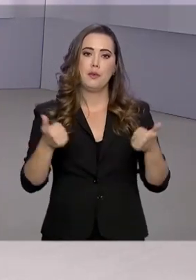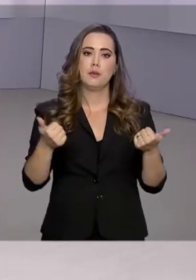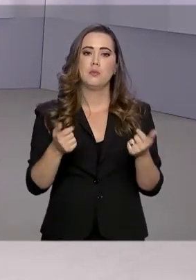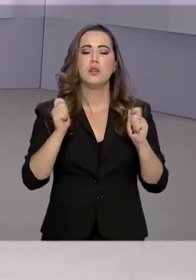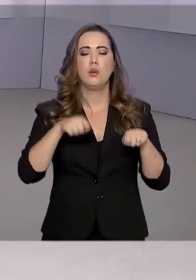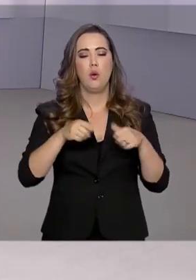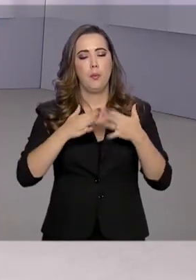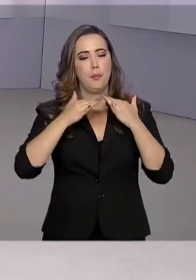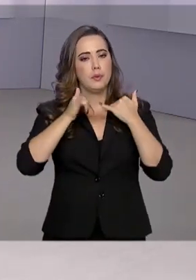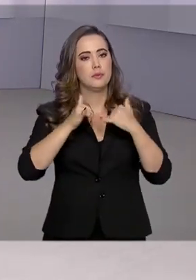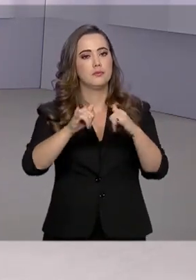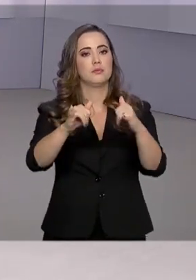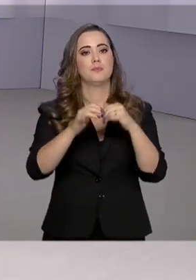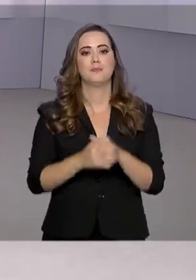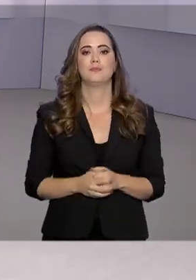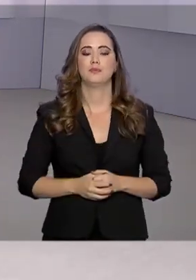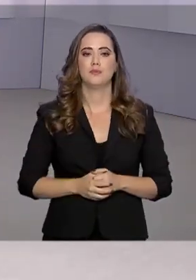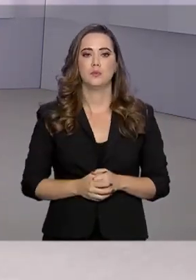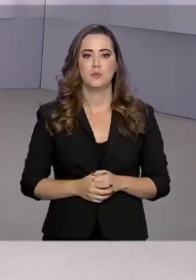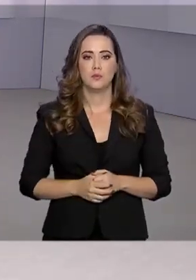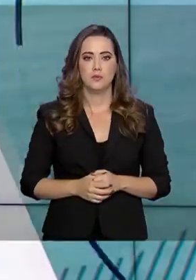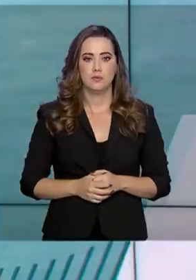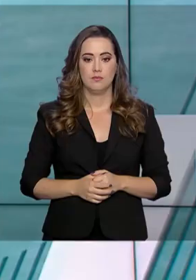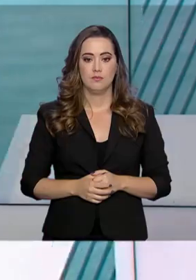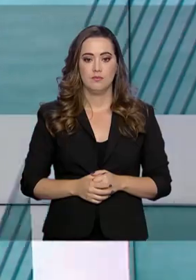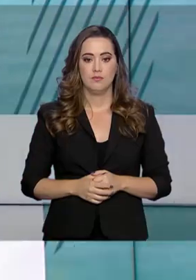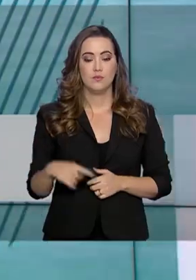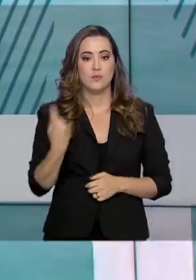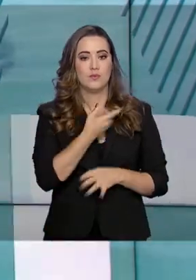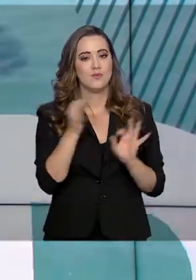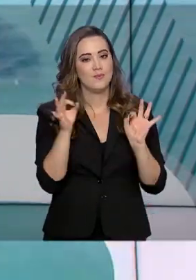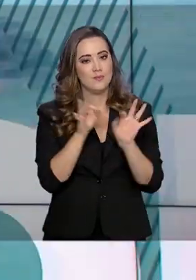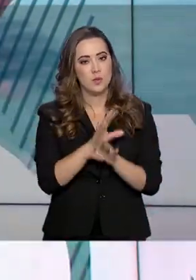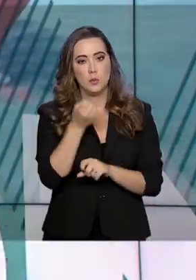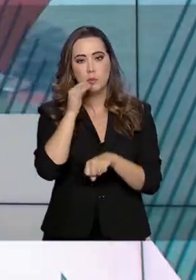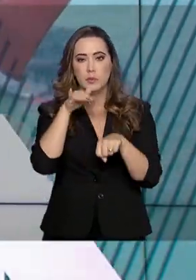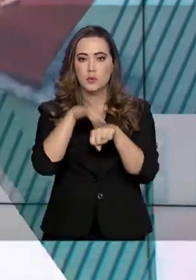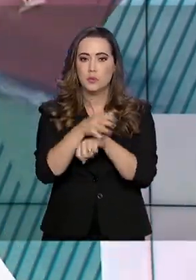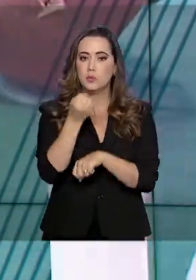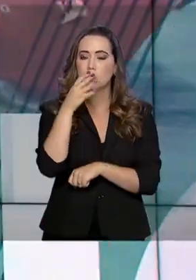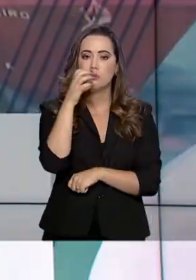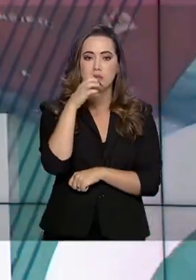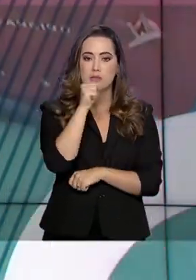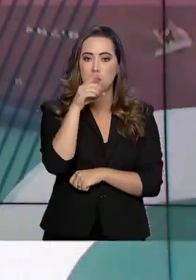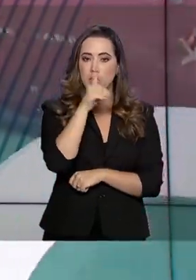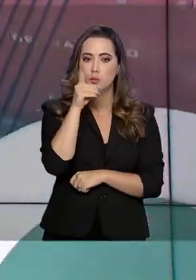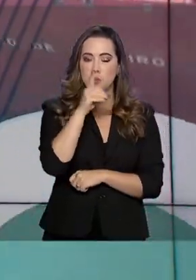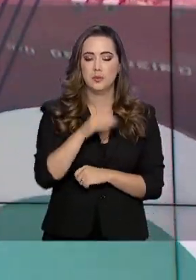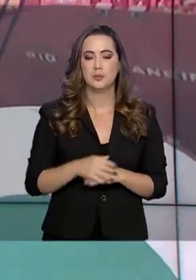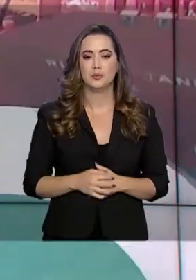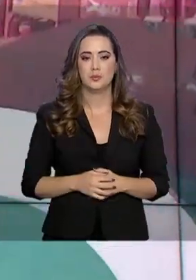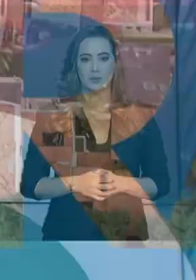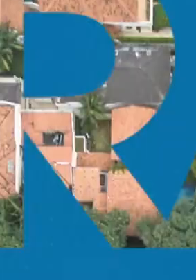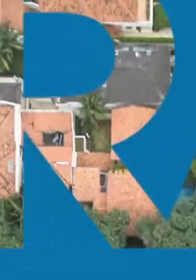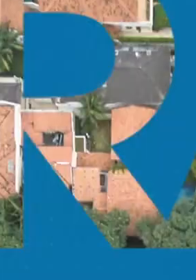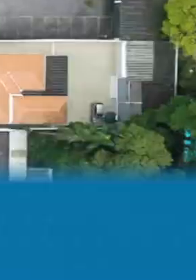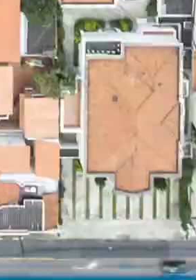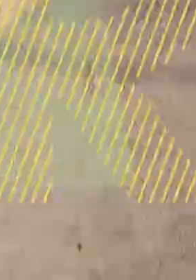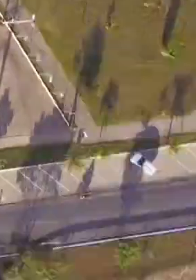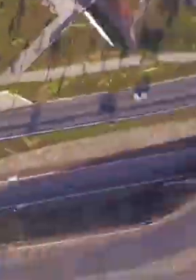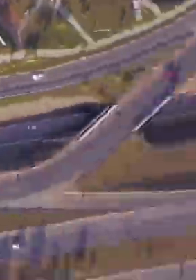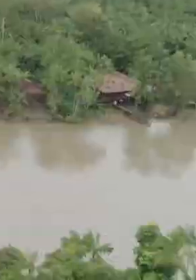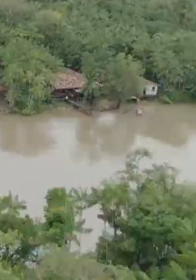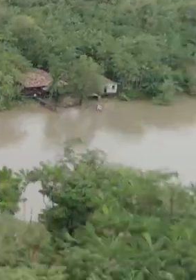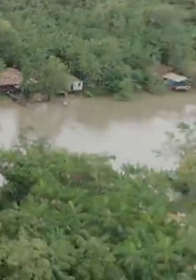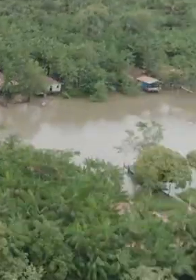proporcionar condições favoráveis de geração de energia nós ficamos por aqui uma boa noite e um ótimo fim de semana até segunda e